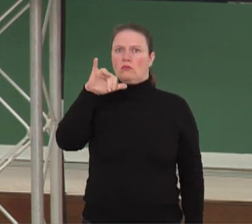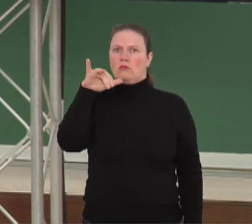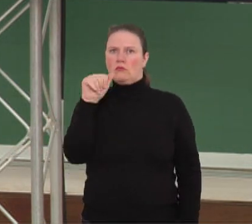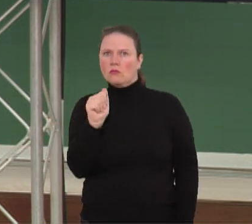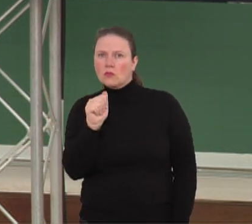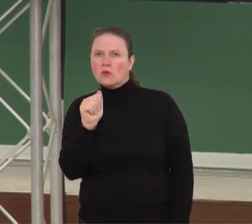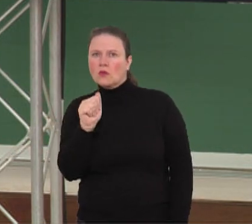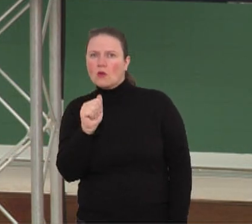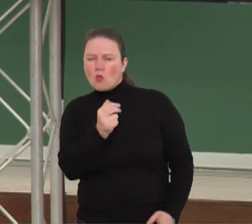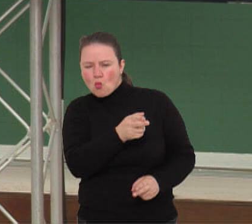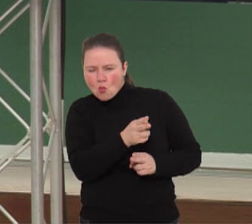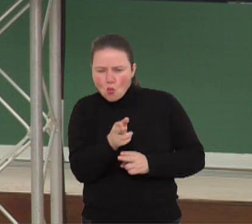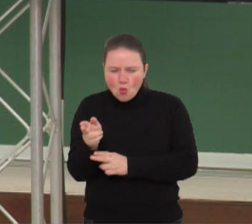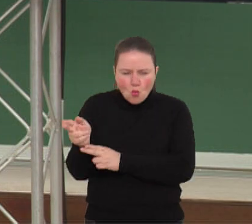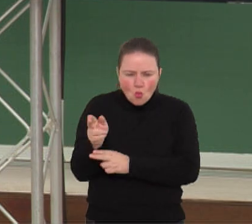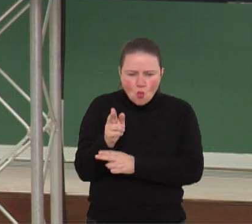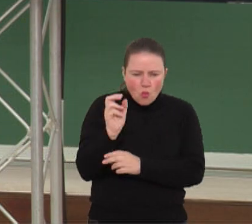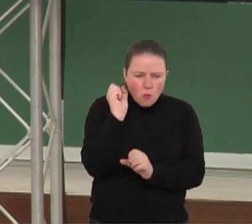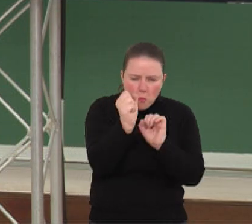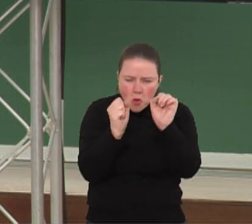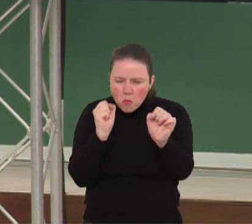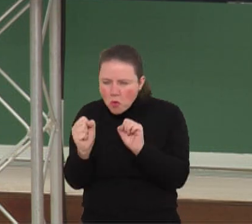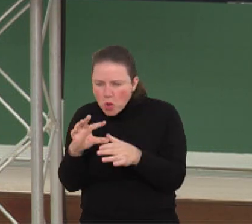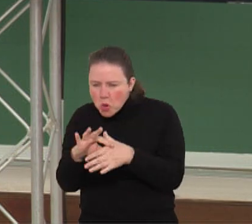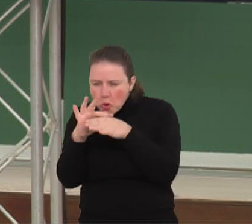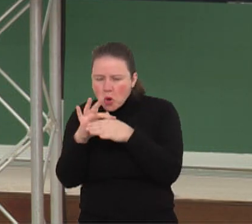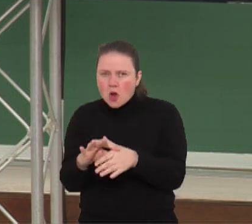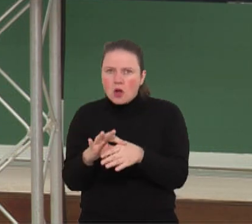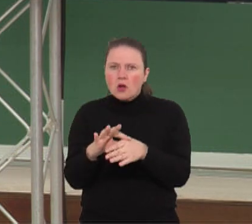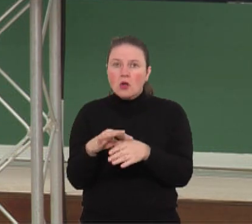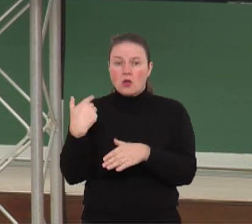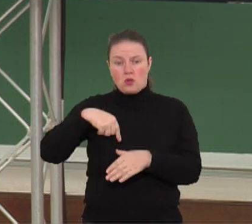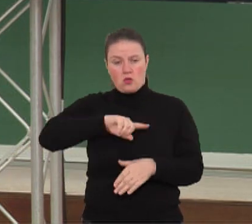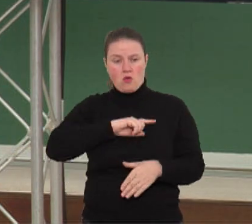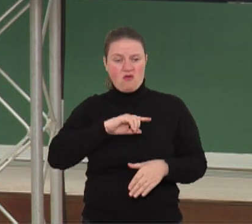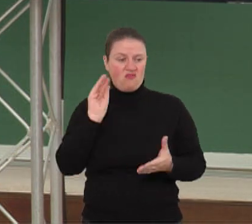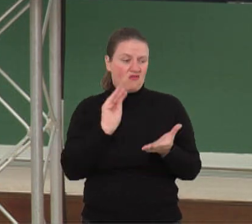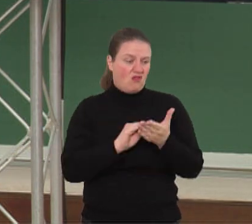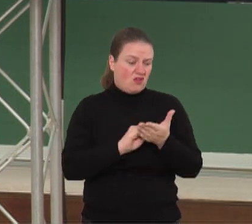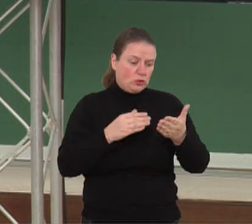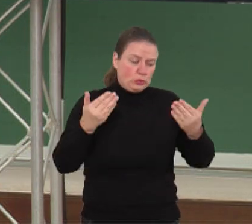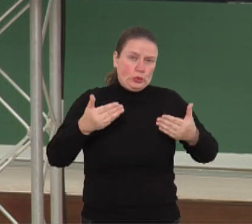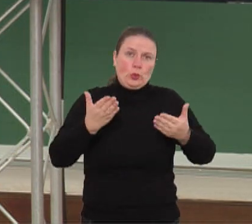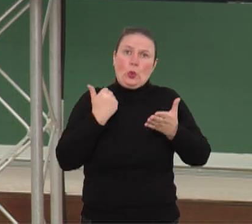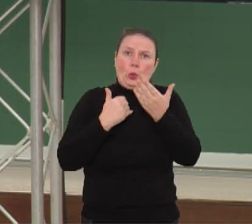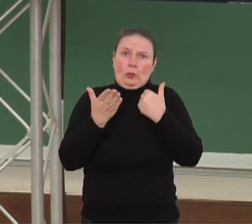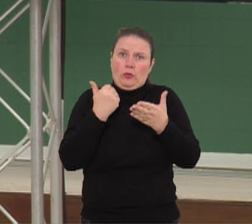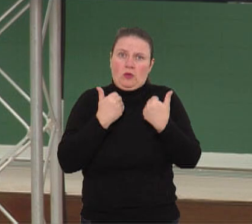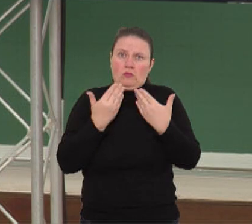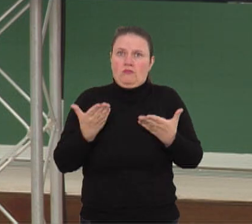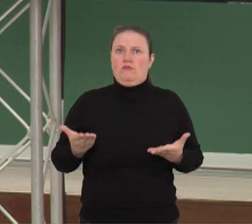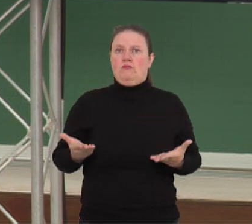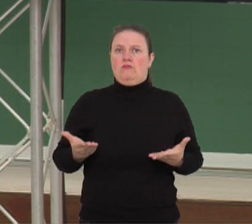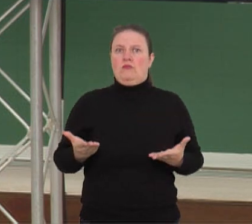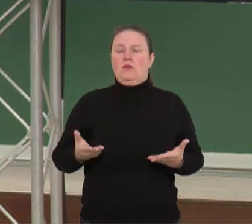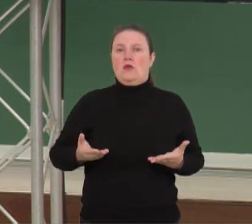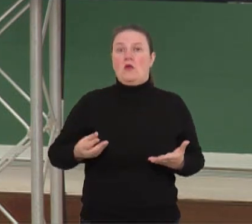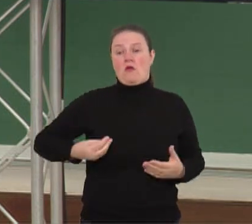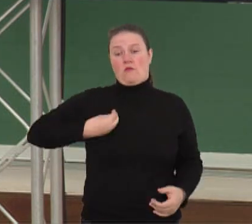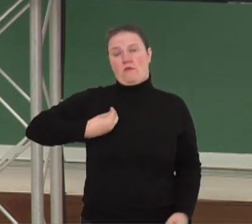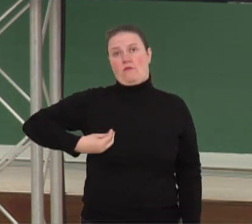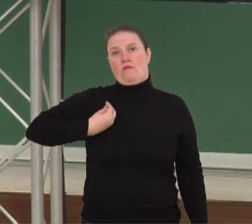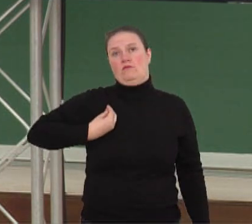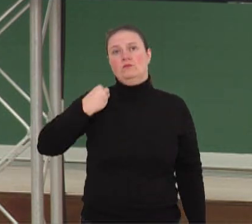e diminui a comida para nós. Então, isso tudo está ligado com o que é a realidade que eles vivem, com o